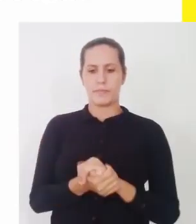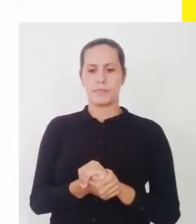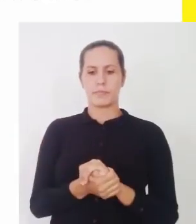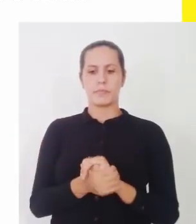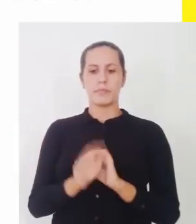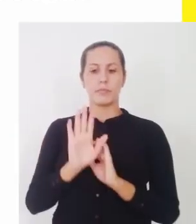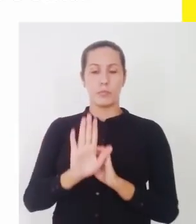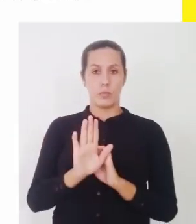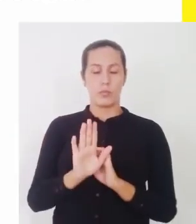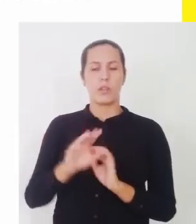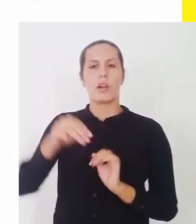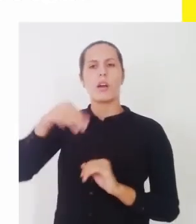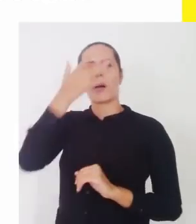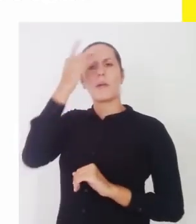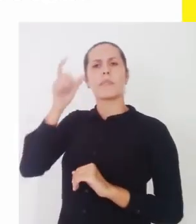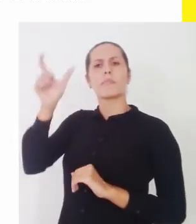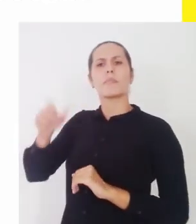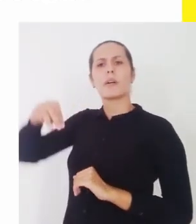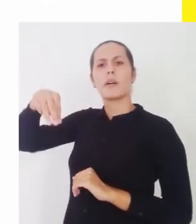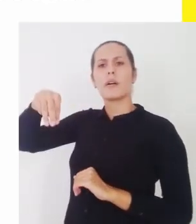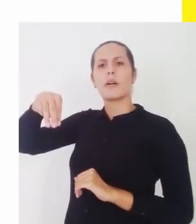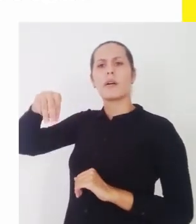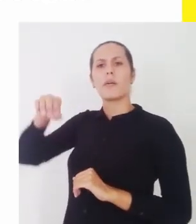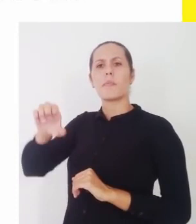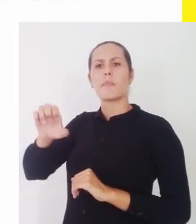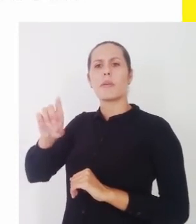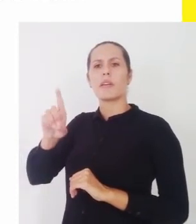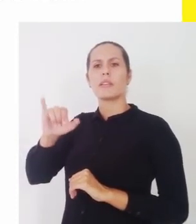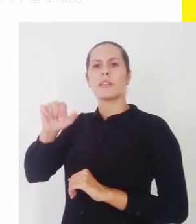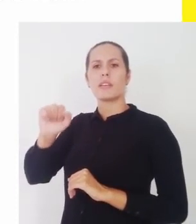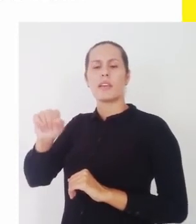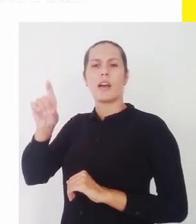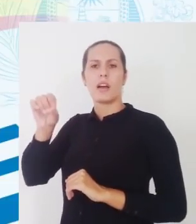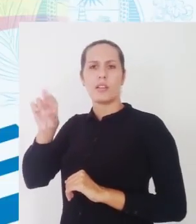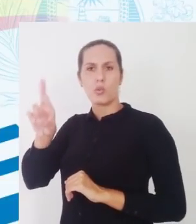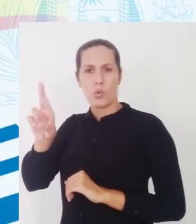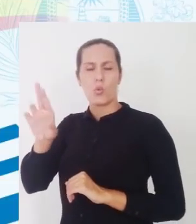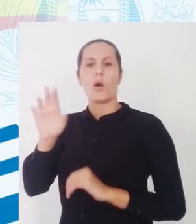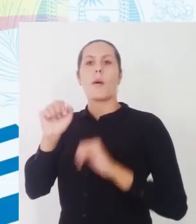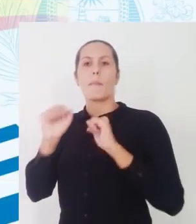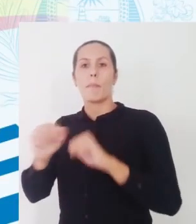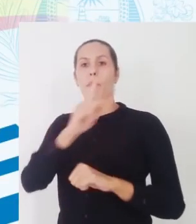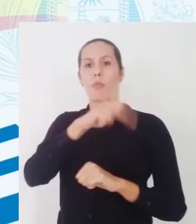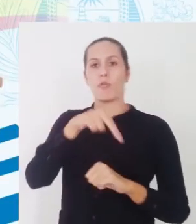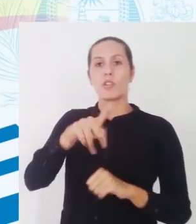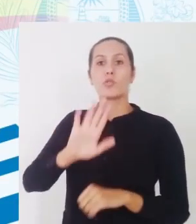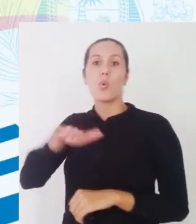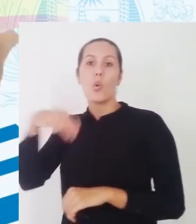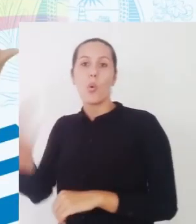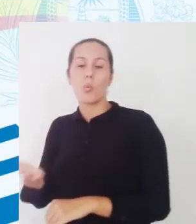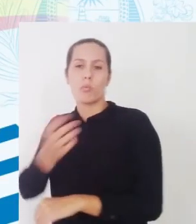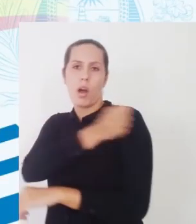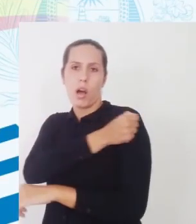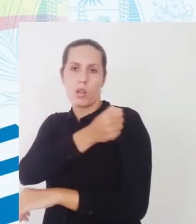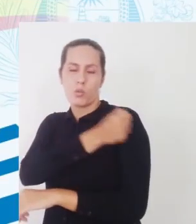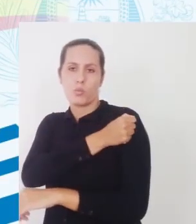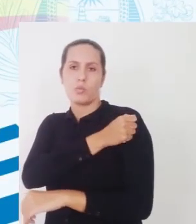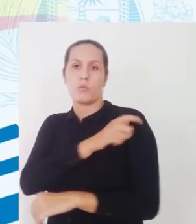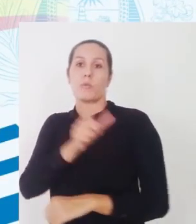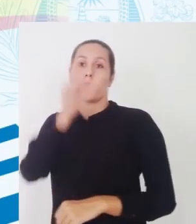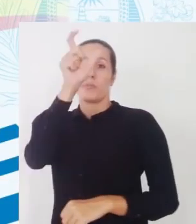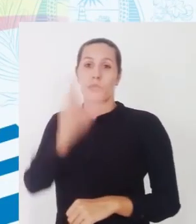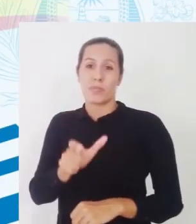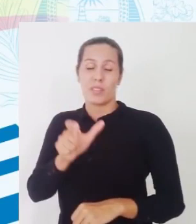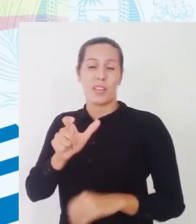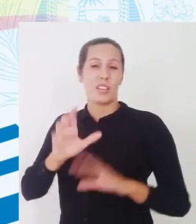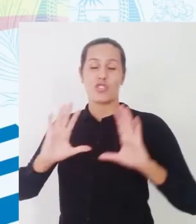tela também. Olha, o mediador pode ser o professor ou um aluno, mas, em geral, o professor é que assume esse papel porque ele